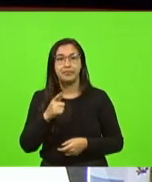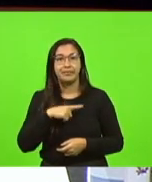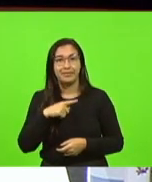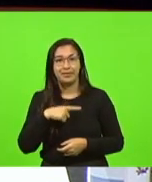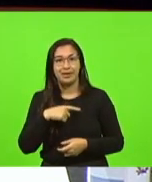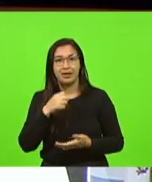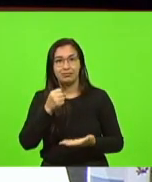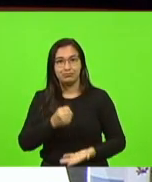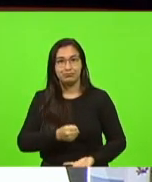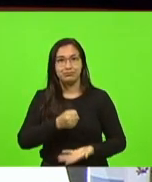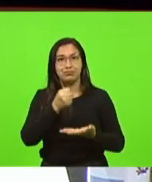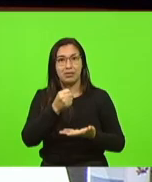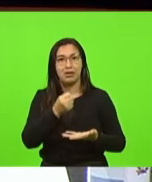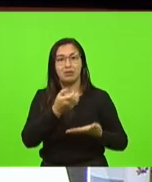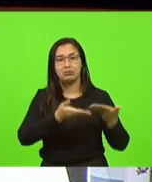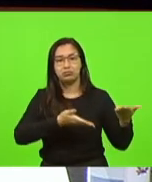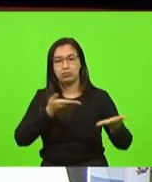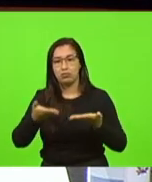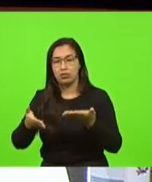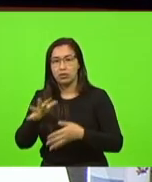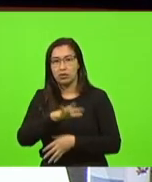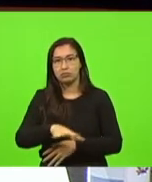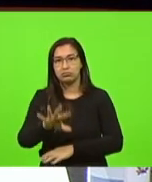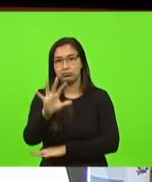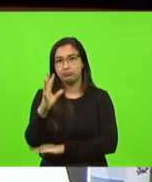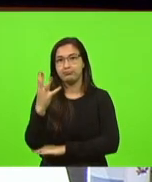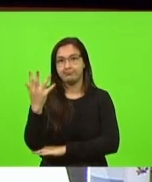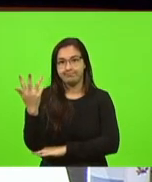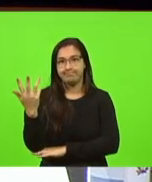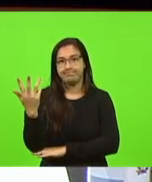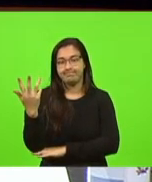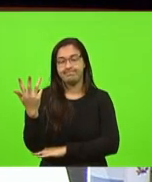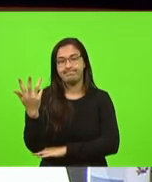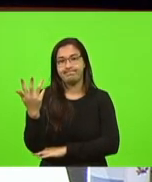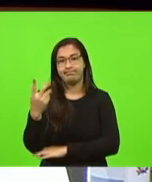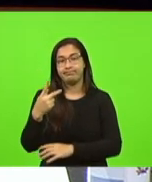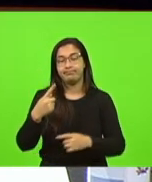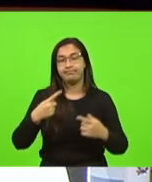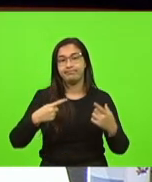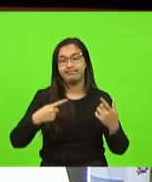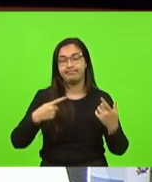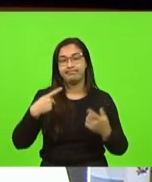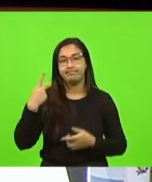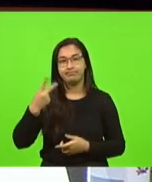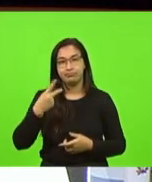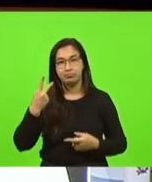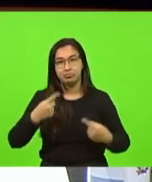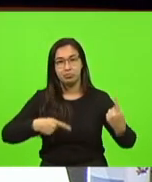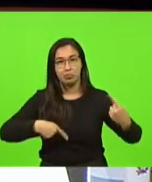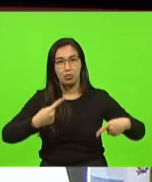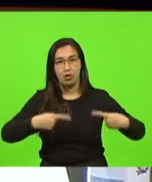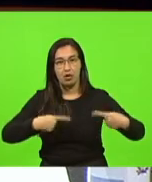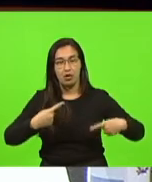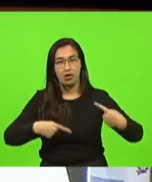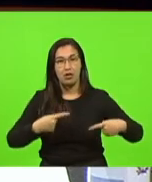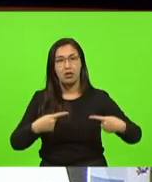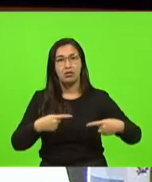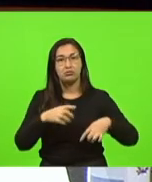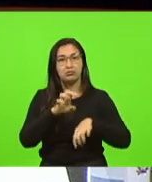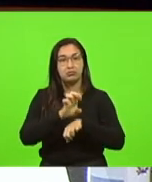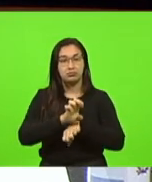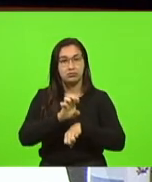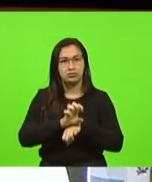sustentabilidade, da preservação ambiental, de uma política de Estado,